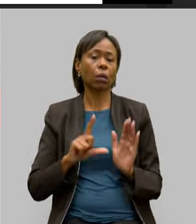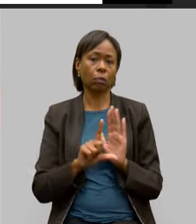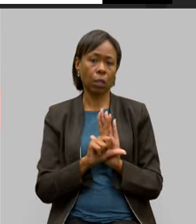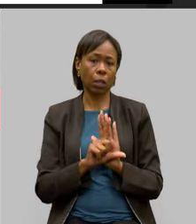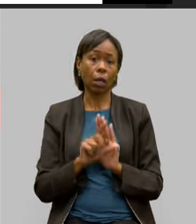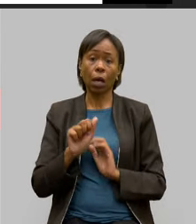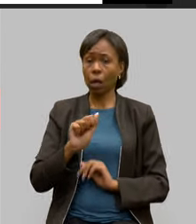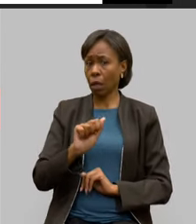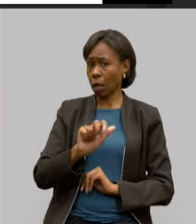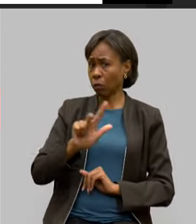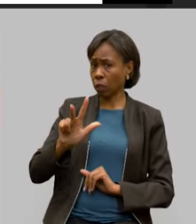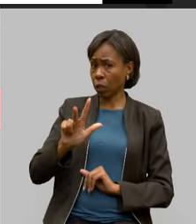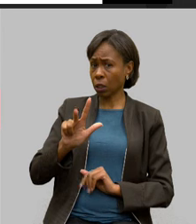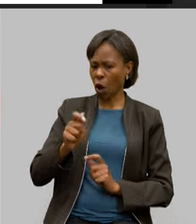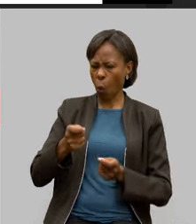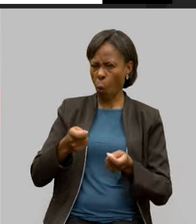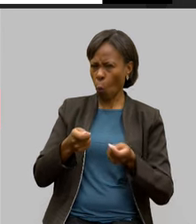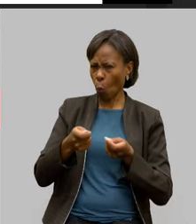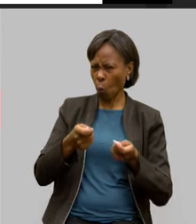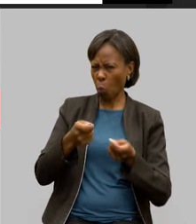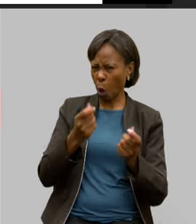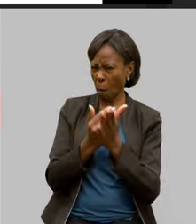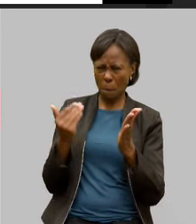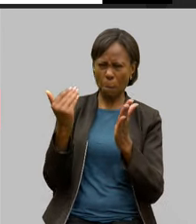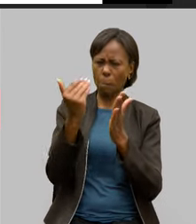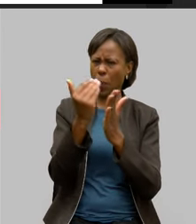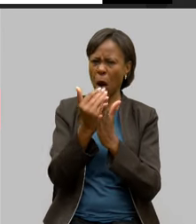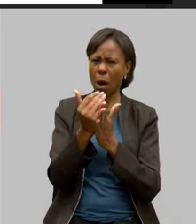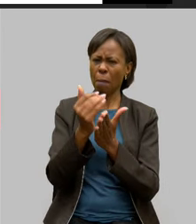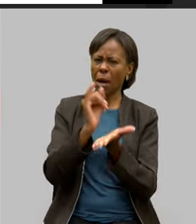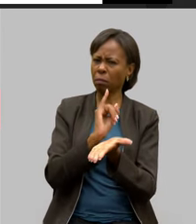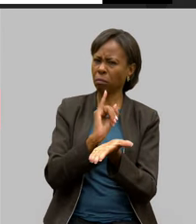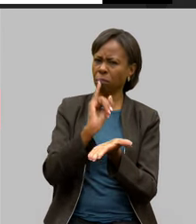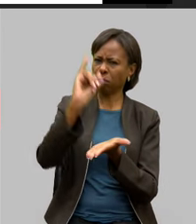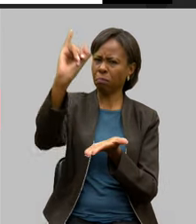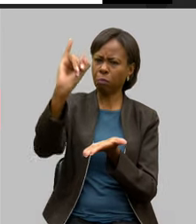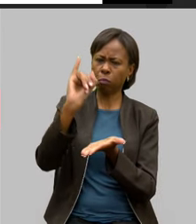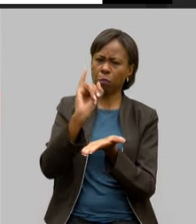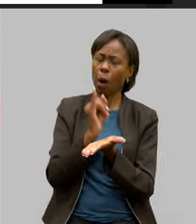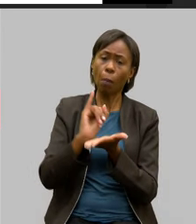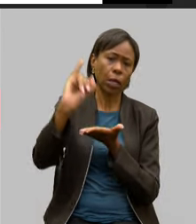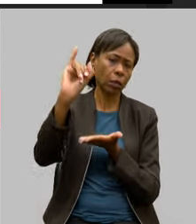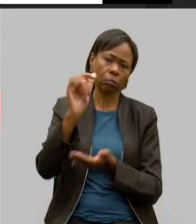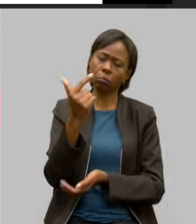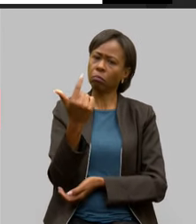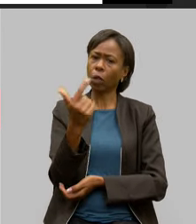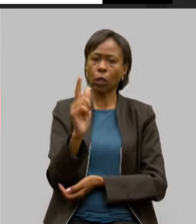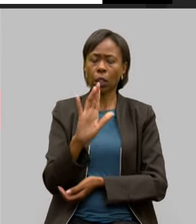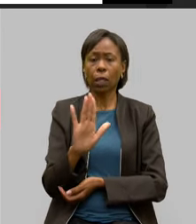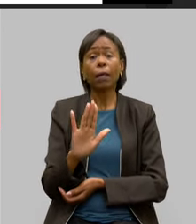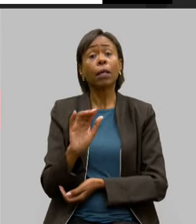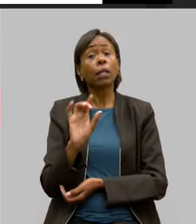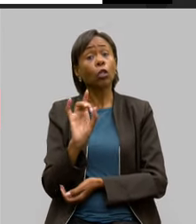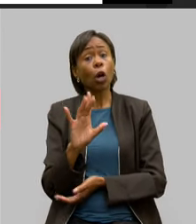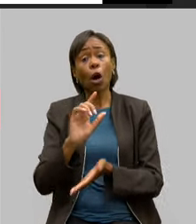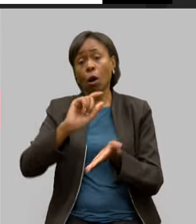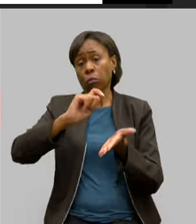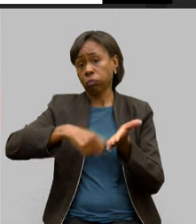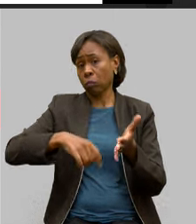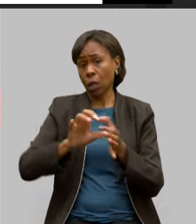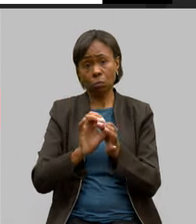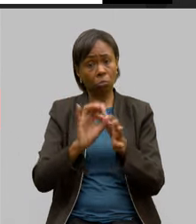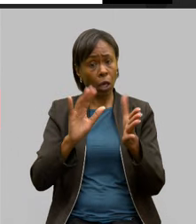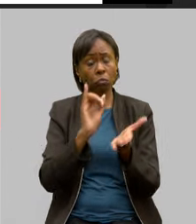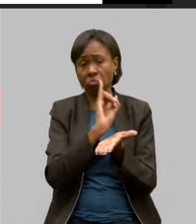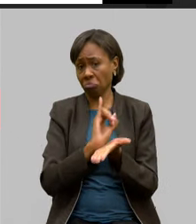não exerce um controle efetivo sobre a importação basta ali a emissão de uma autorização autorização de importação